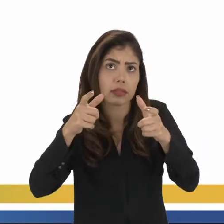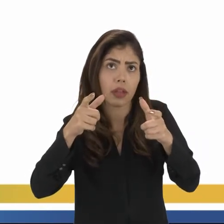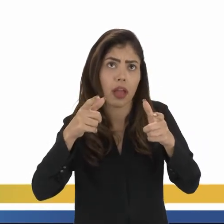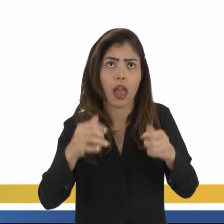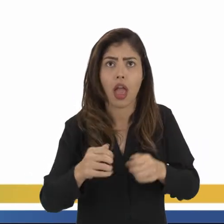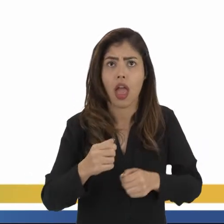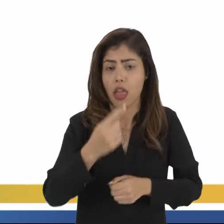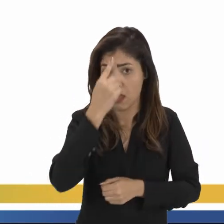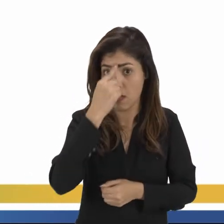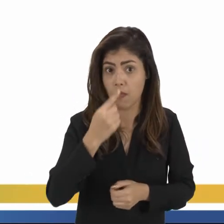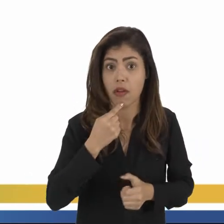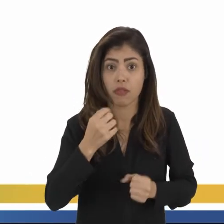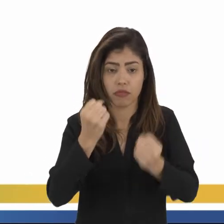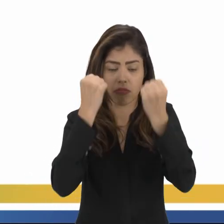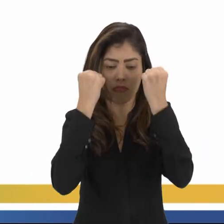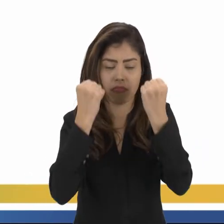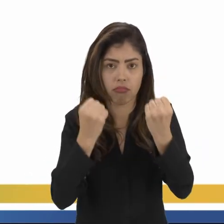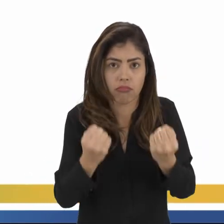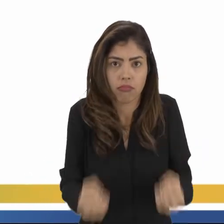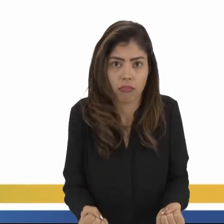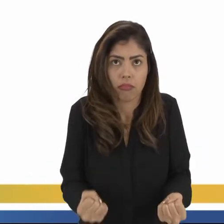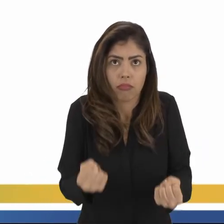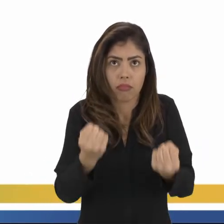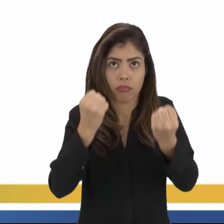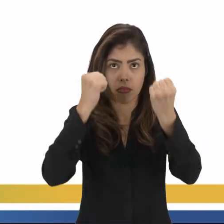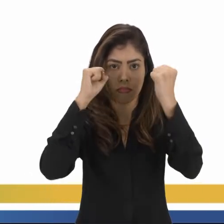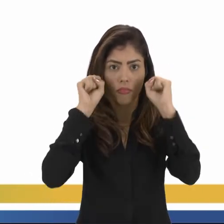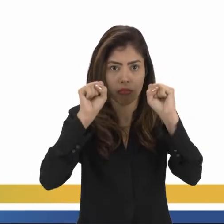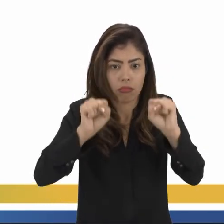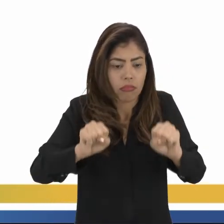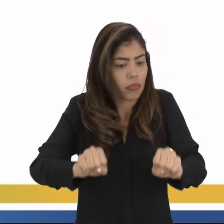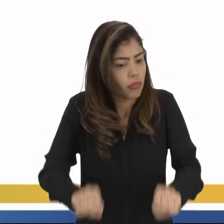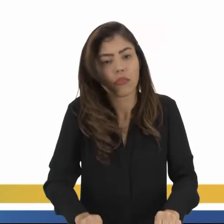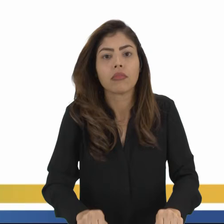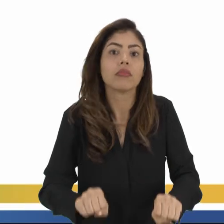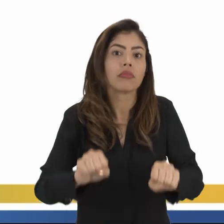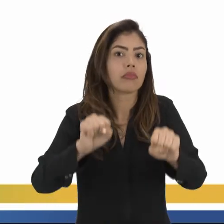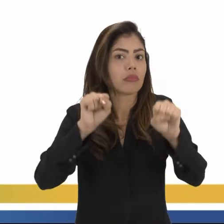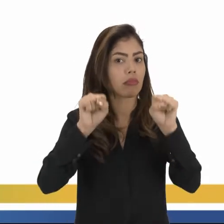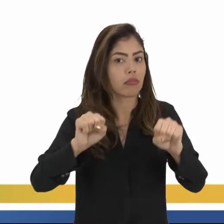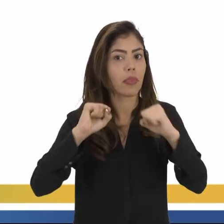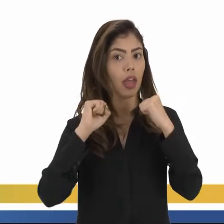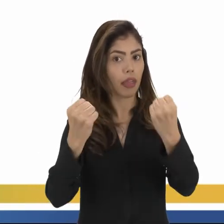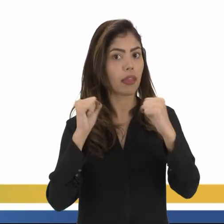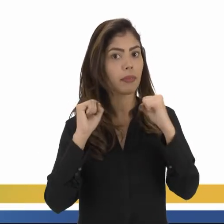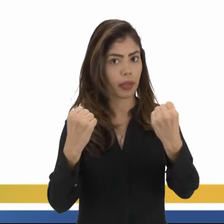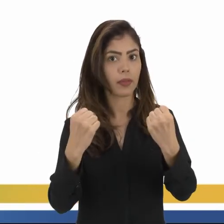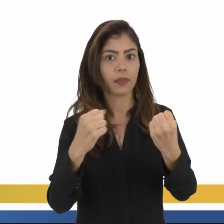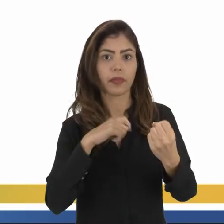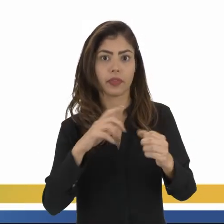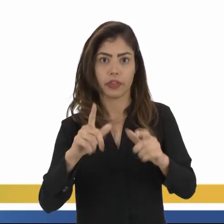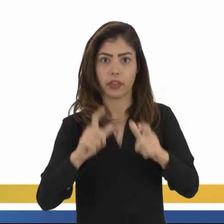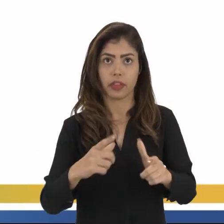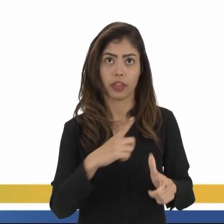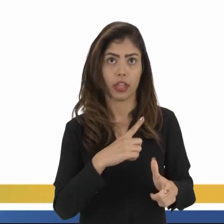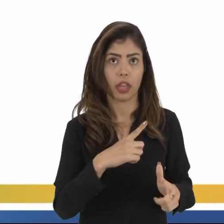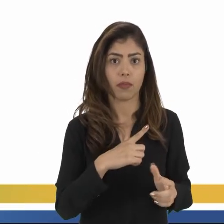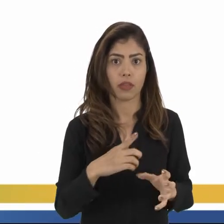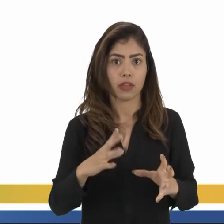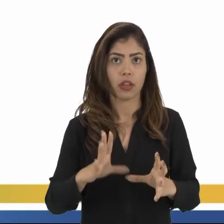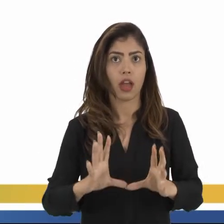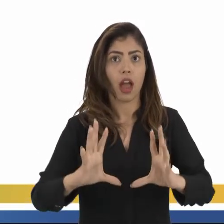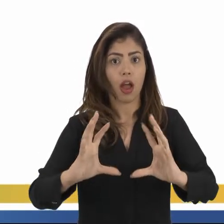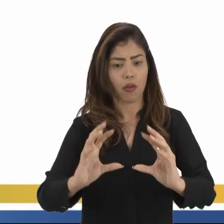essa imagem animada, vemos uma pessoa fazendo um exercício na academia, onde nós temos a contração